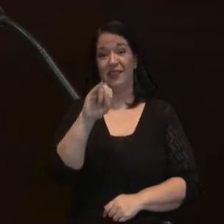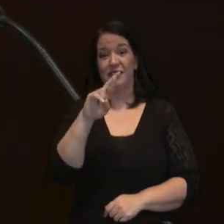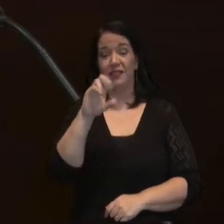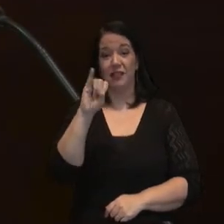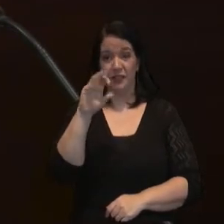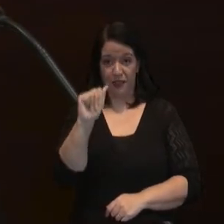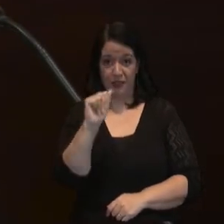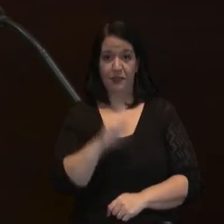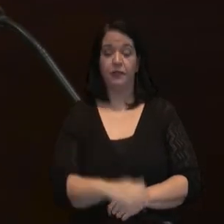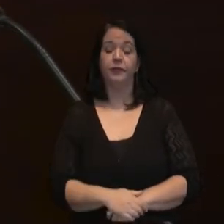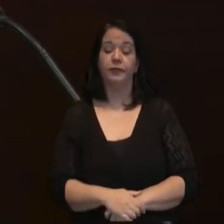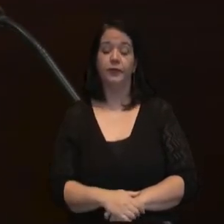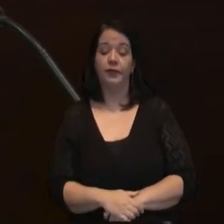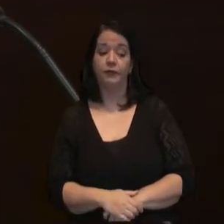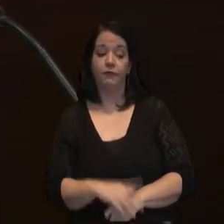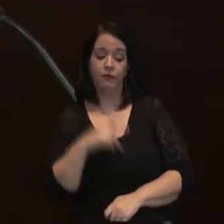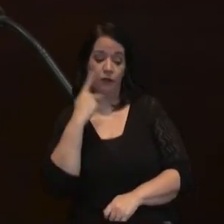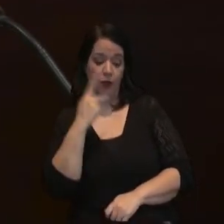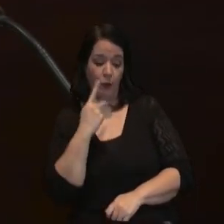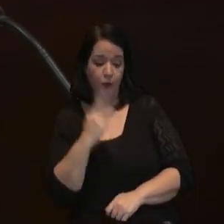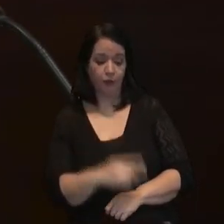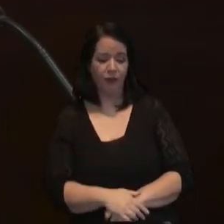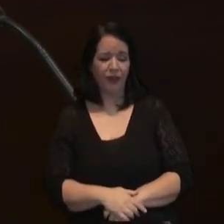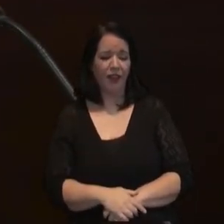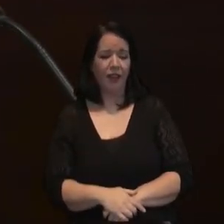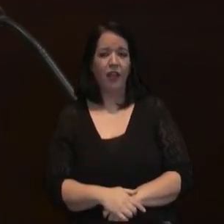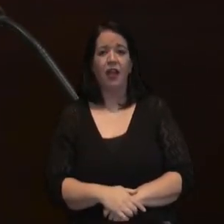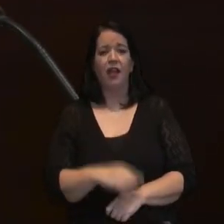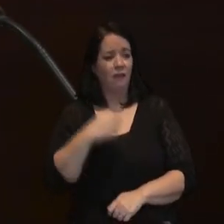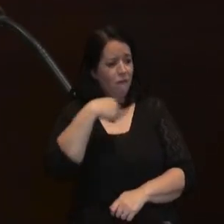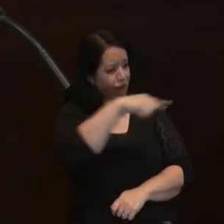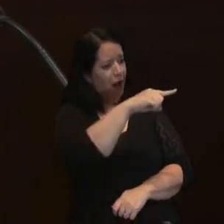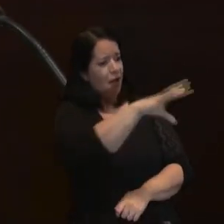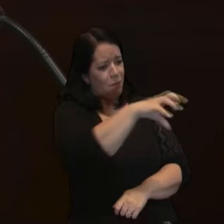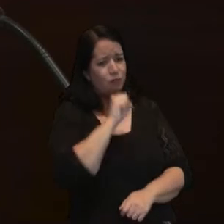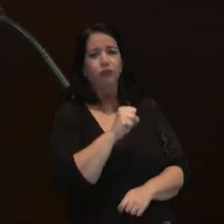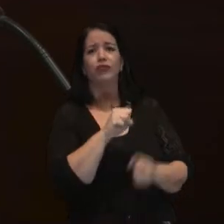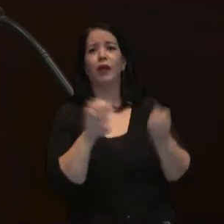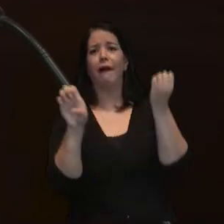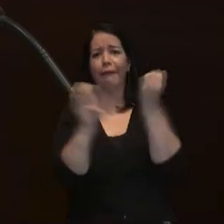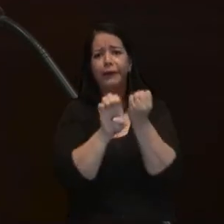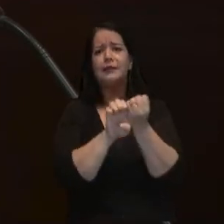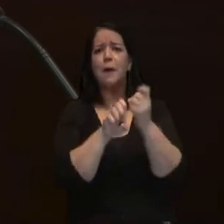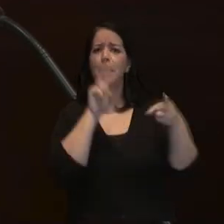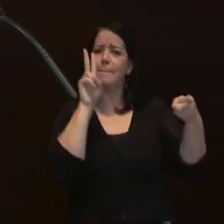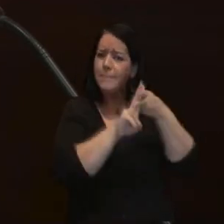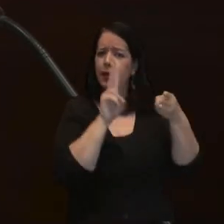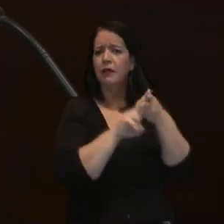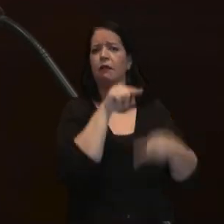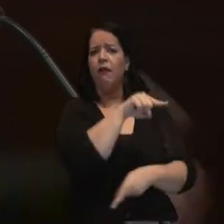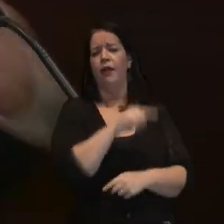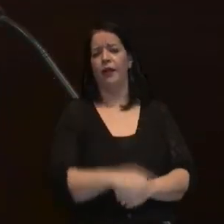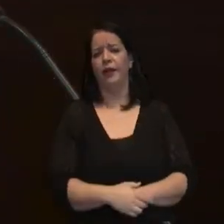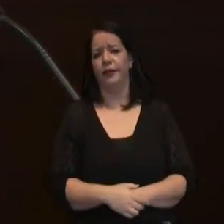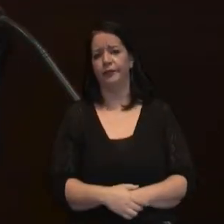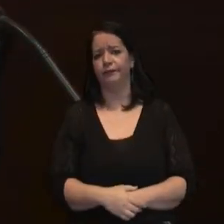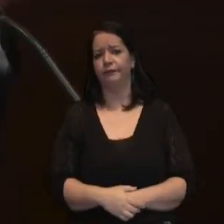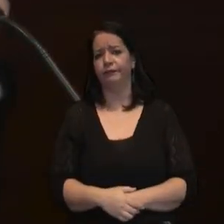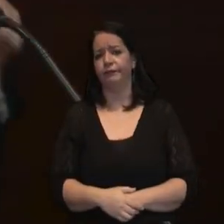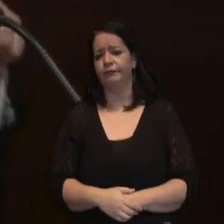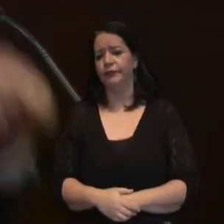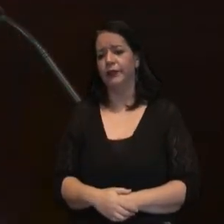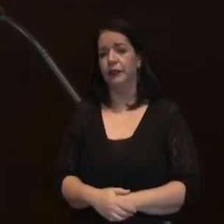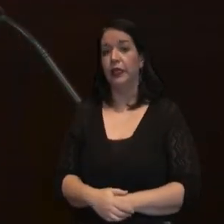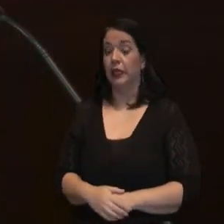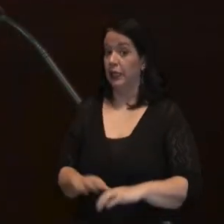ver de onde ele está, no verso 13, para que eu mande prendê-lo. E foi dito então para Ben-Hadad: ah, esse homem, ele